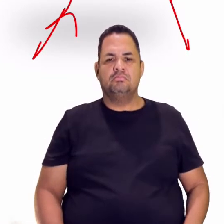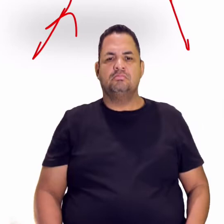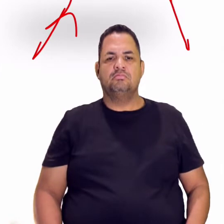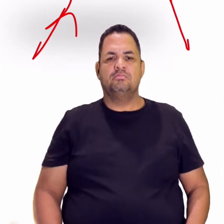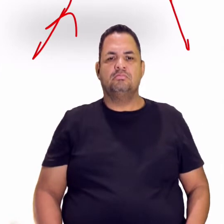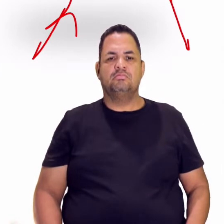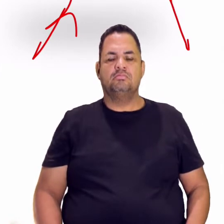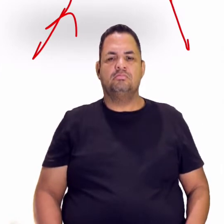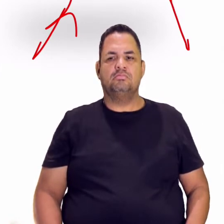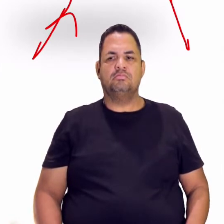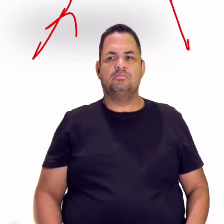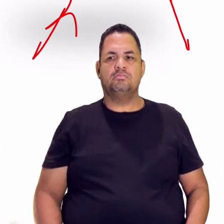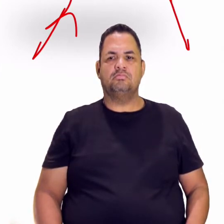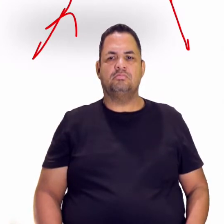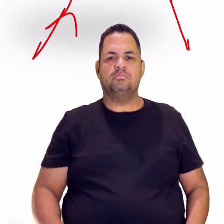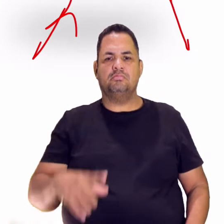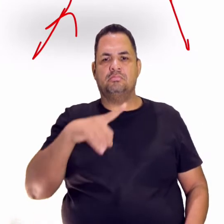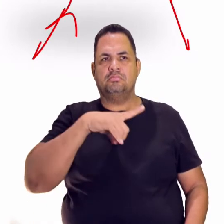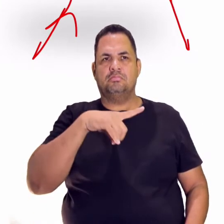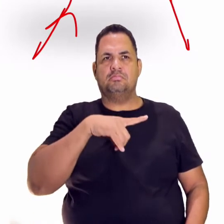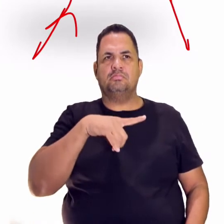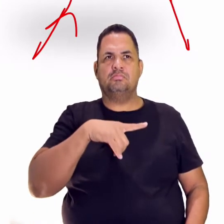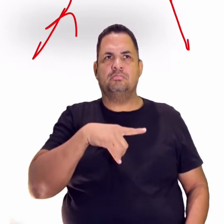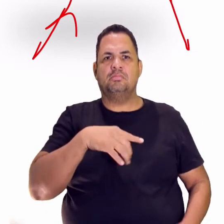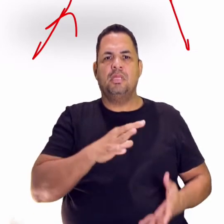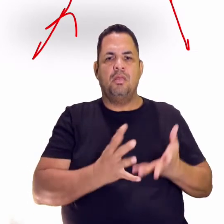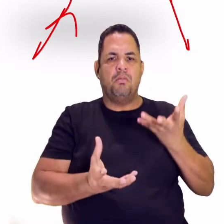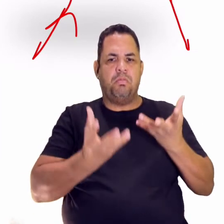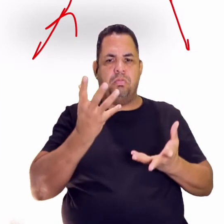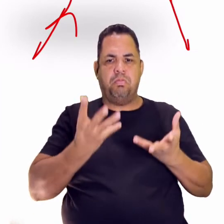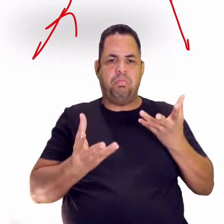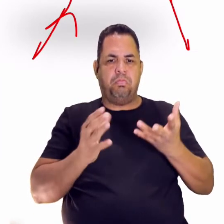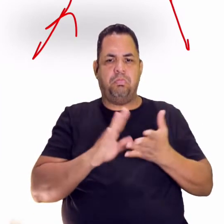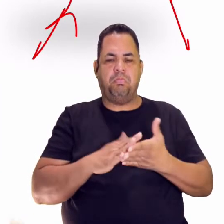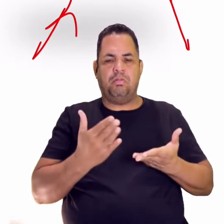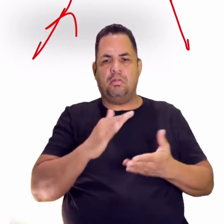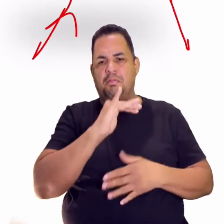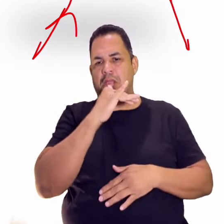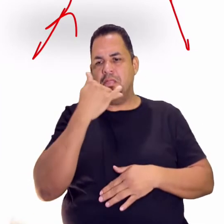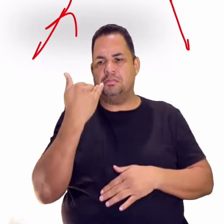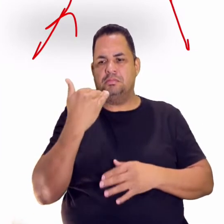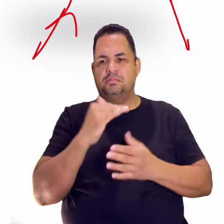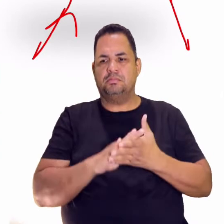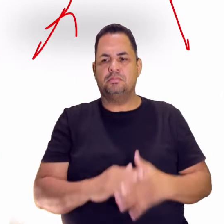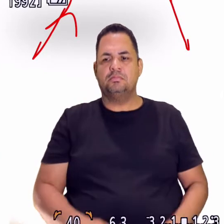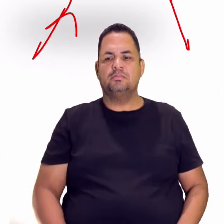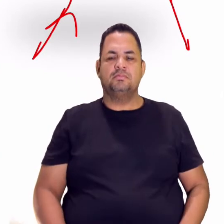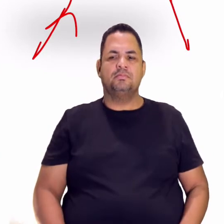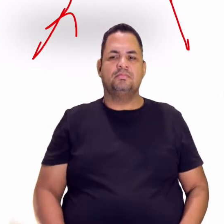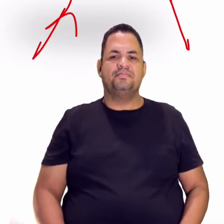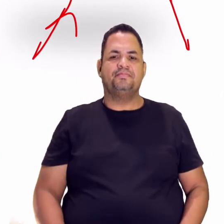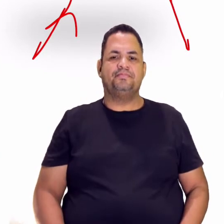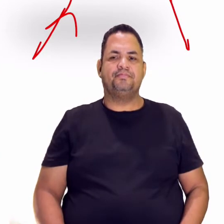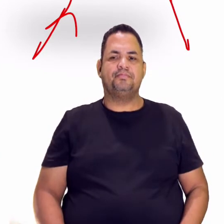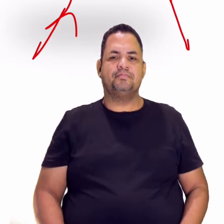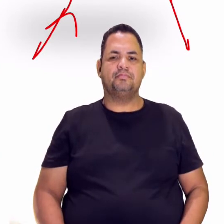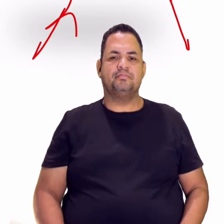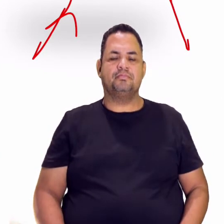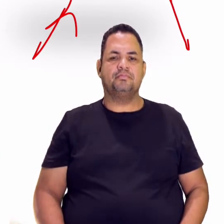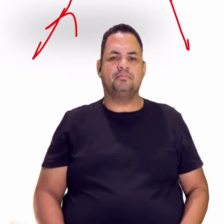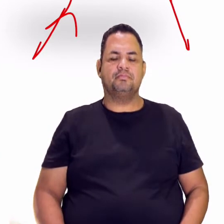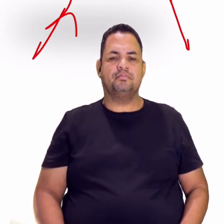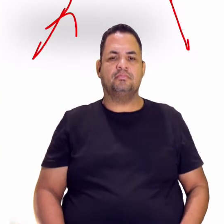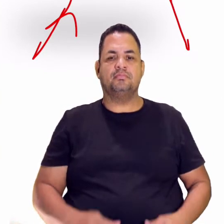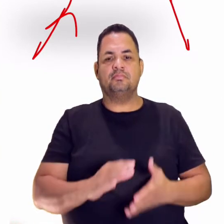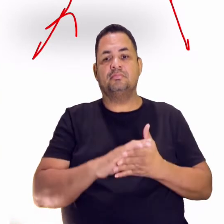derrubadas, que existam queimadas assassinas, né? Vou dizer assim, assassinas, queimadas